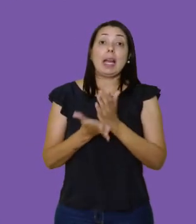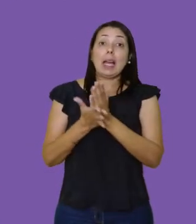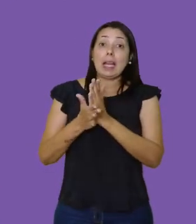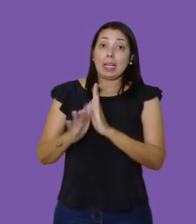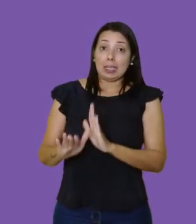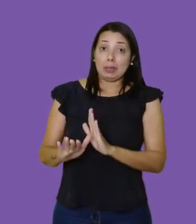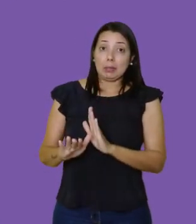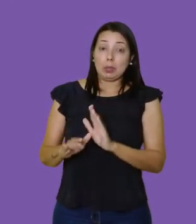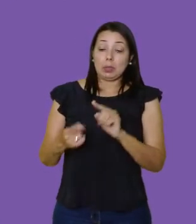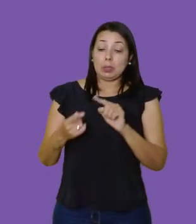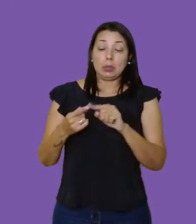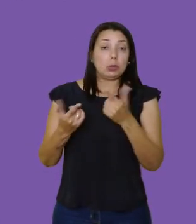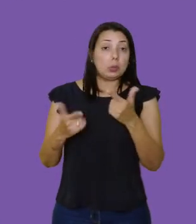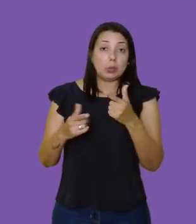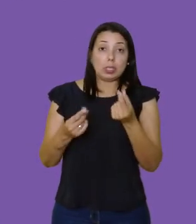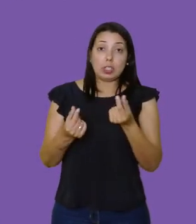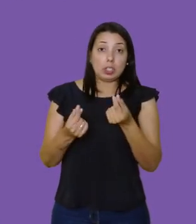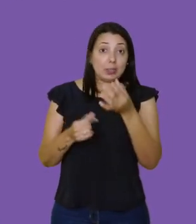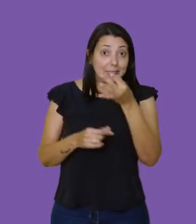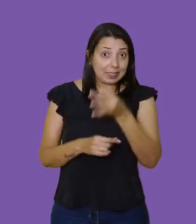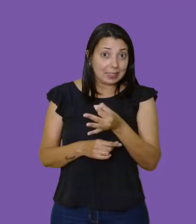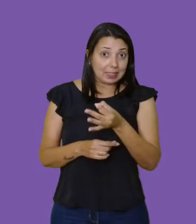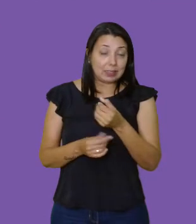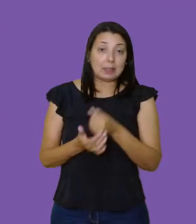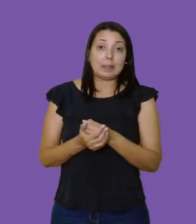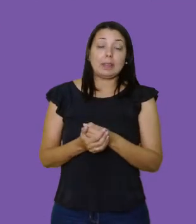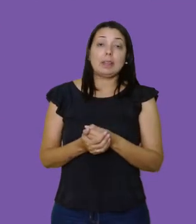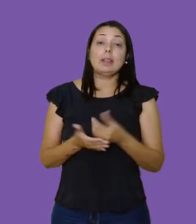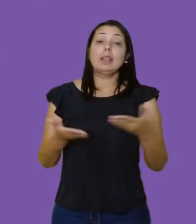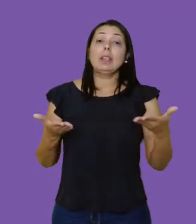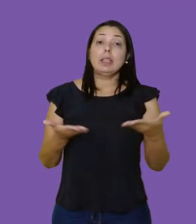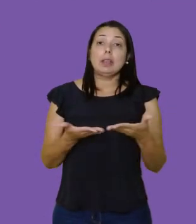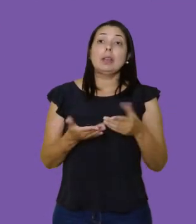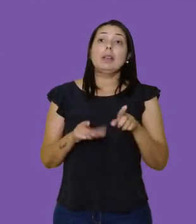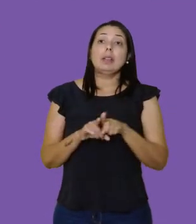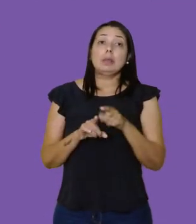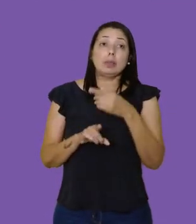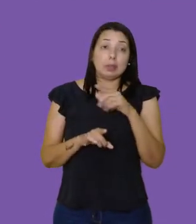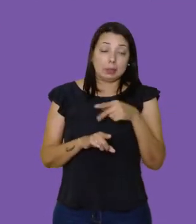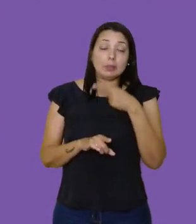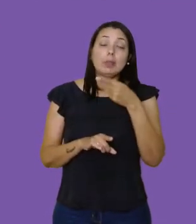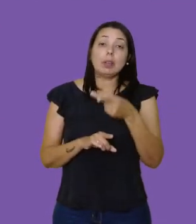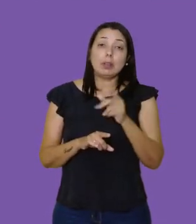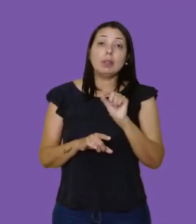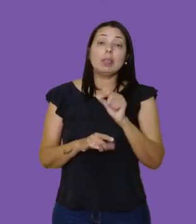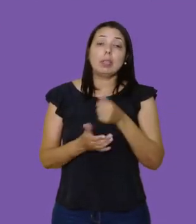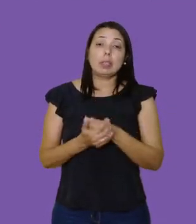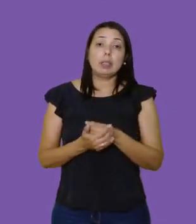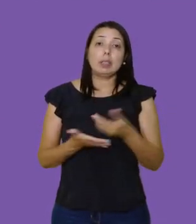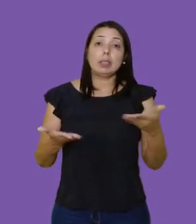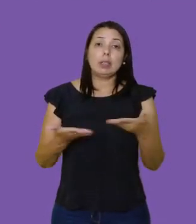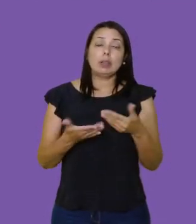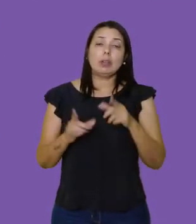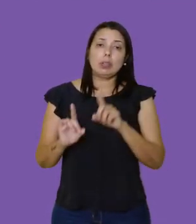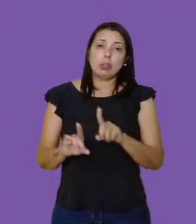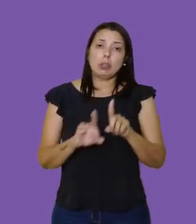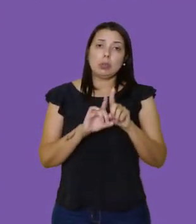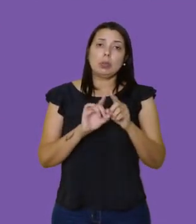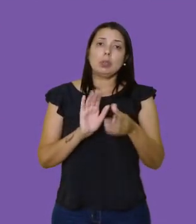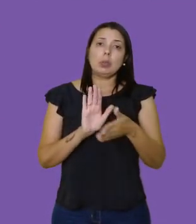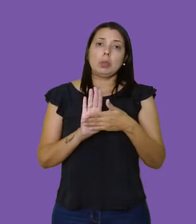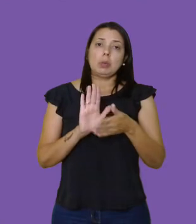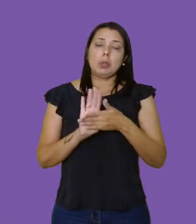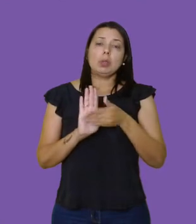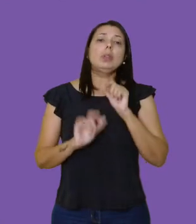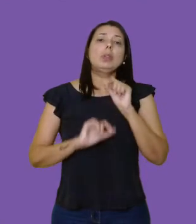eliminou, né, não tem dinheiro certo, e aí, pegando o que você falou, né, Mariana, essa medida provisória vem junto com uma PEC que eles